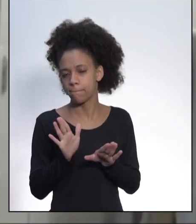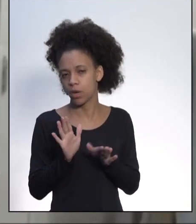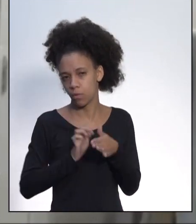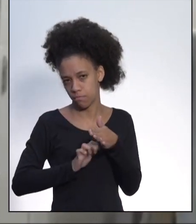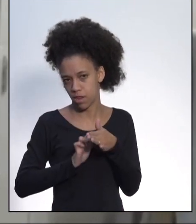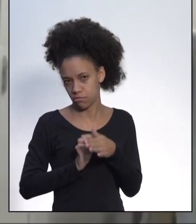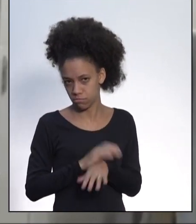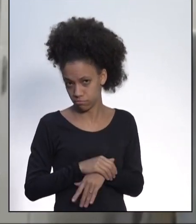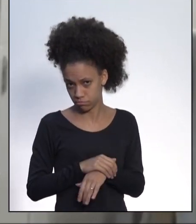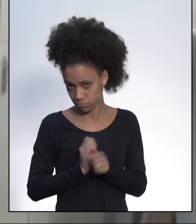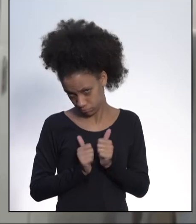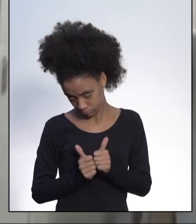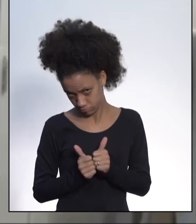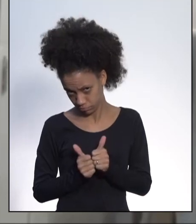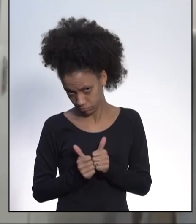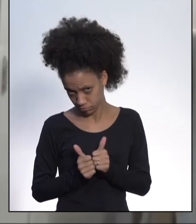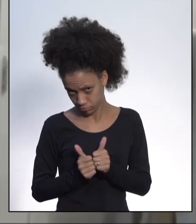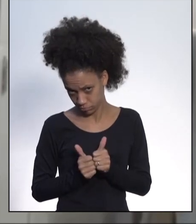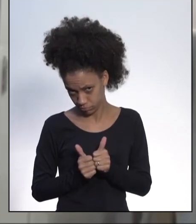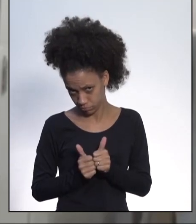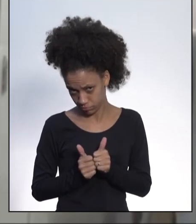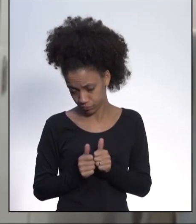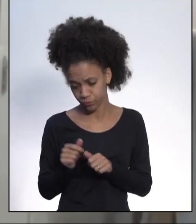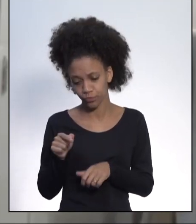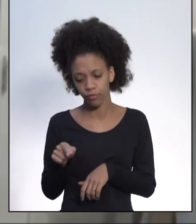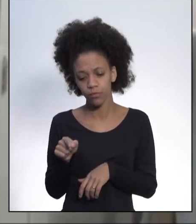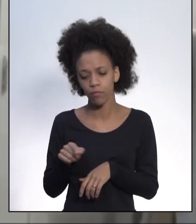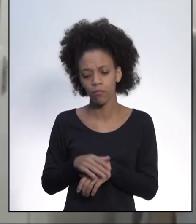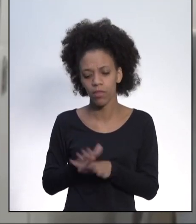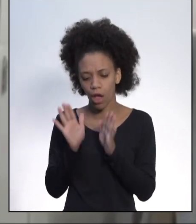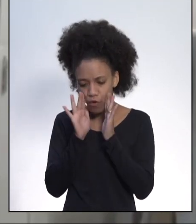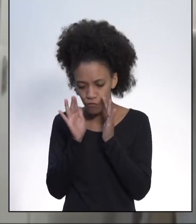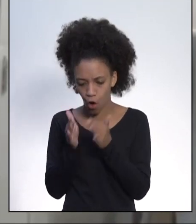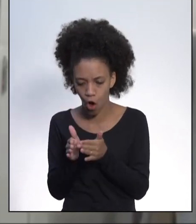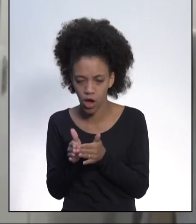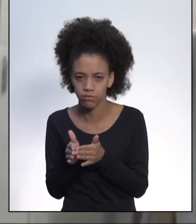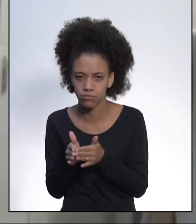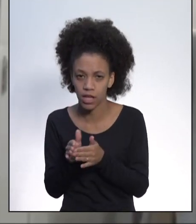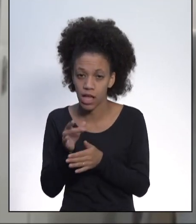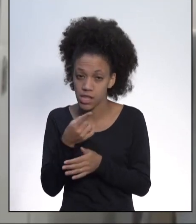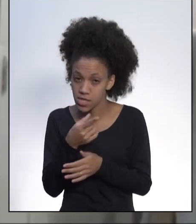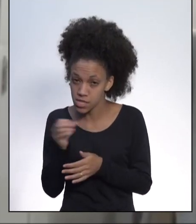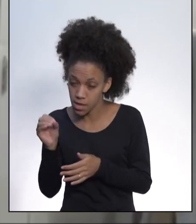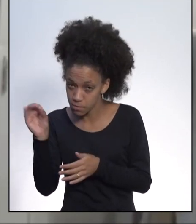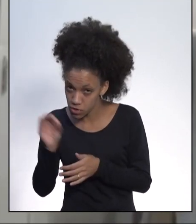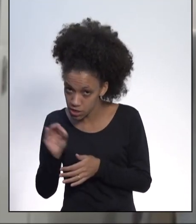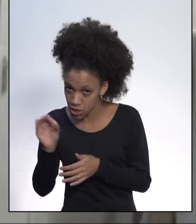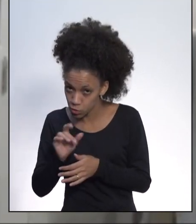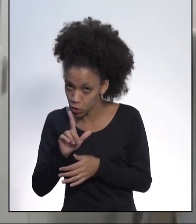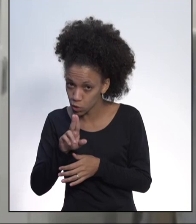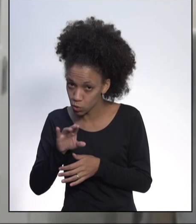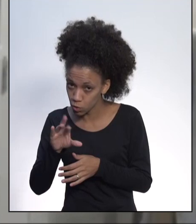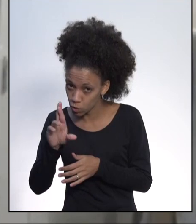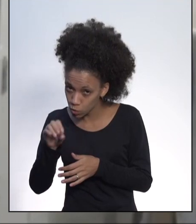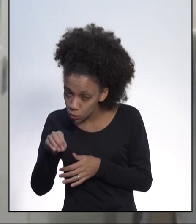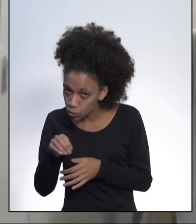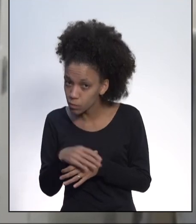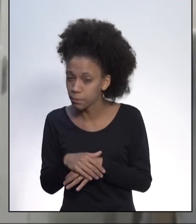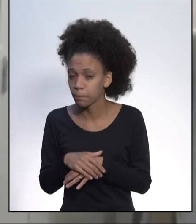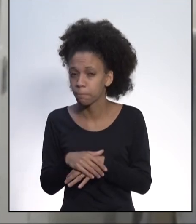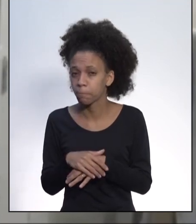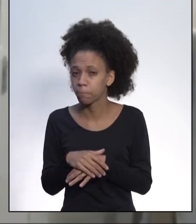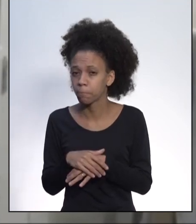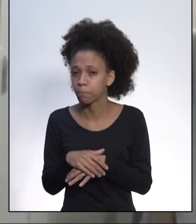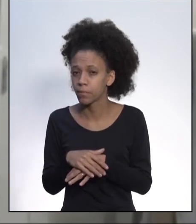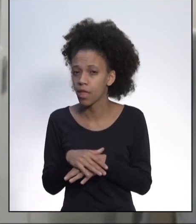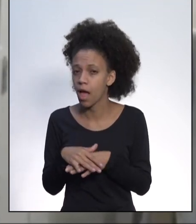certo? Tá? É aquela pessoa que está focada 100% em lucro, né?